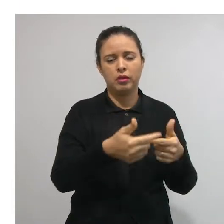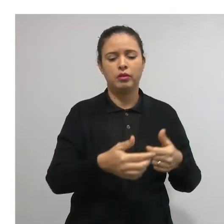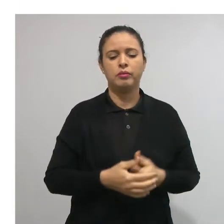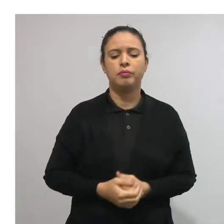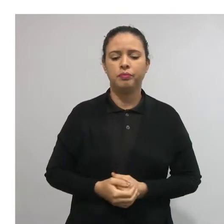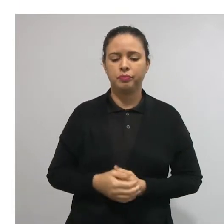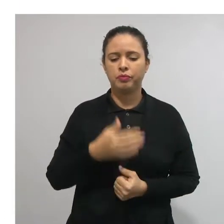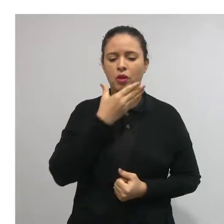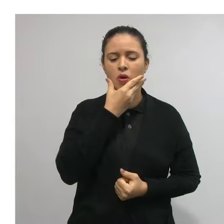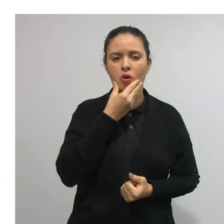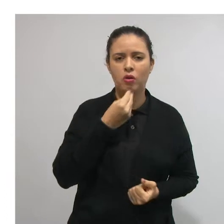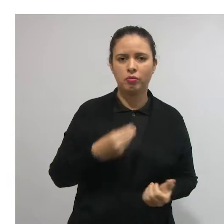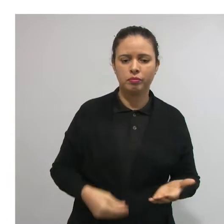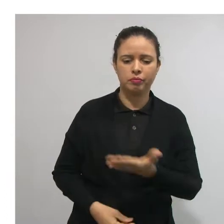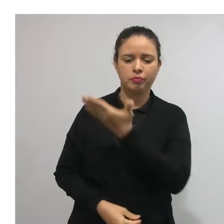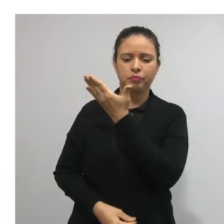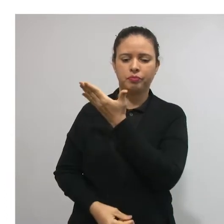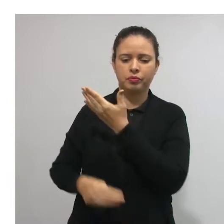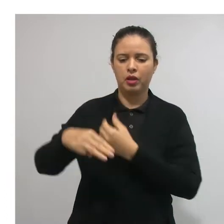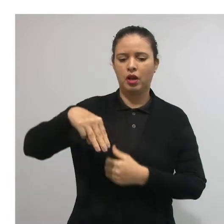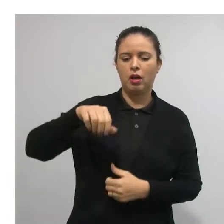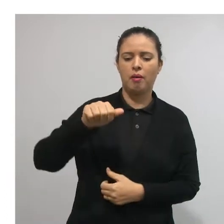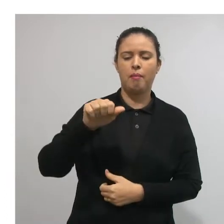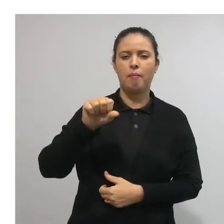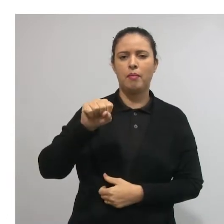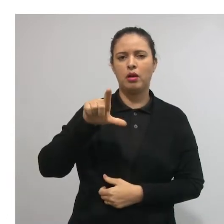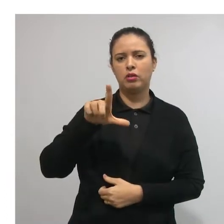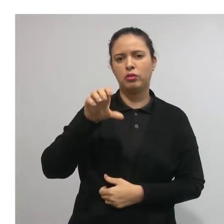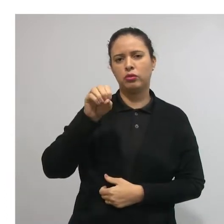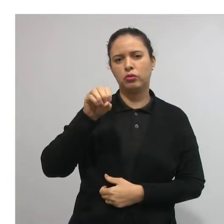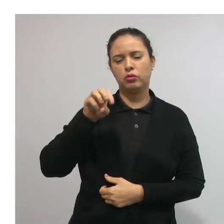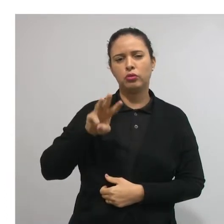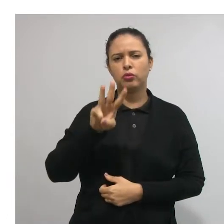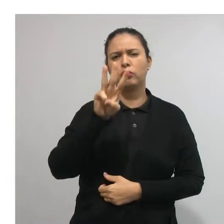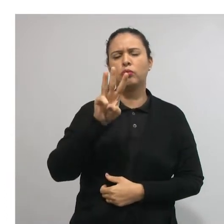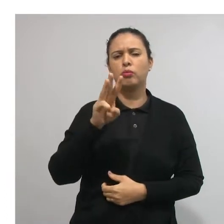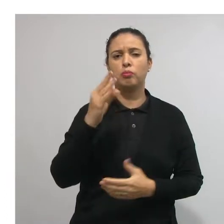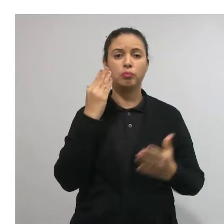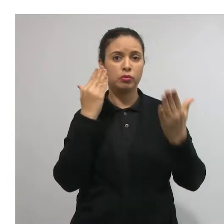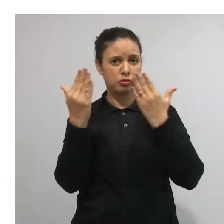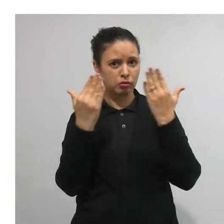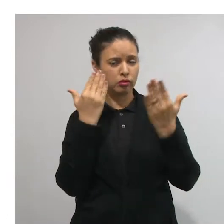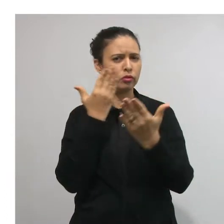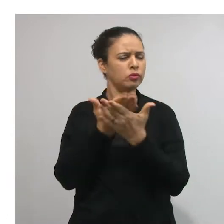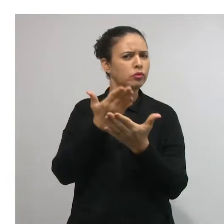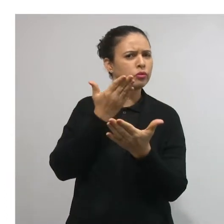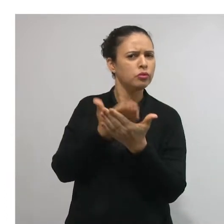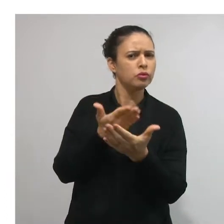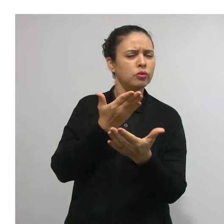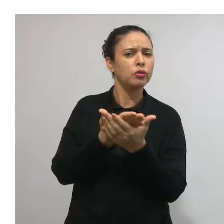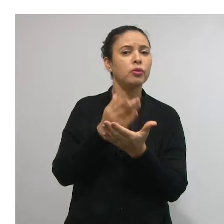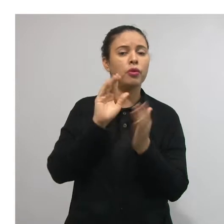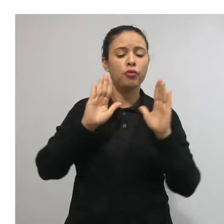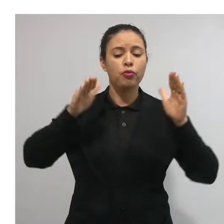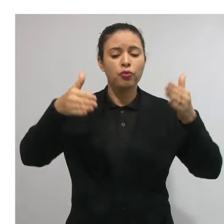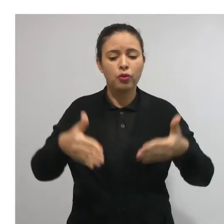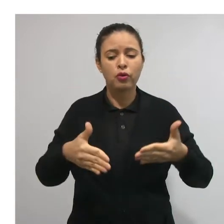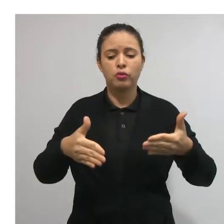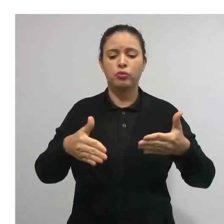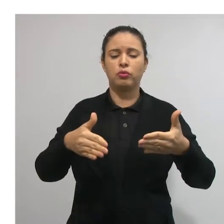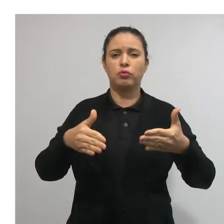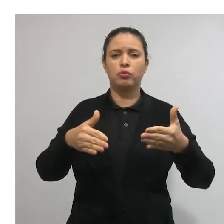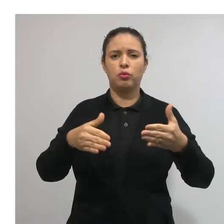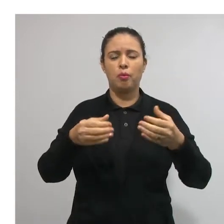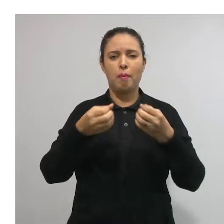desse rapaz aqui agora, psicólogo, desenvolveu estudos sobre o potencial de desenvolvimento e bem-estar humano.